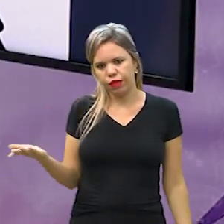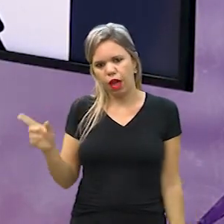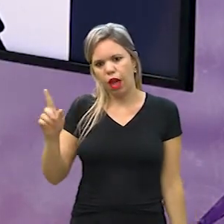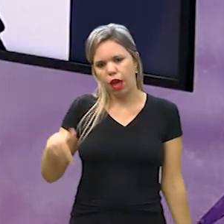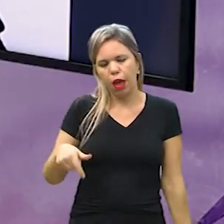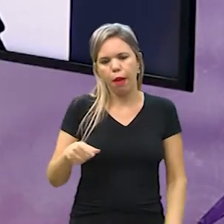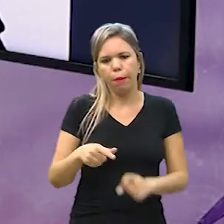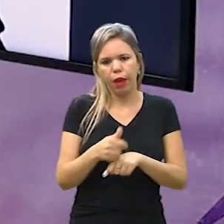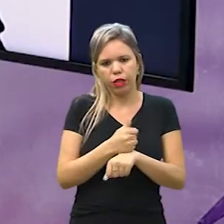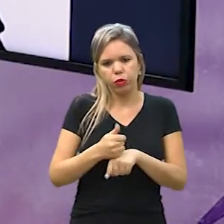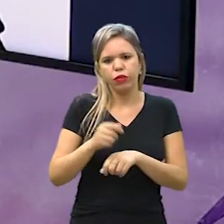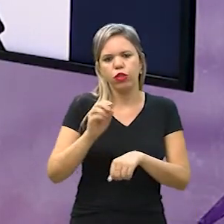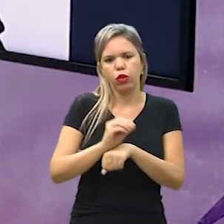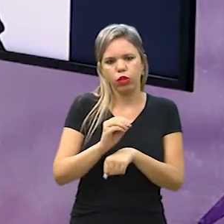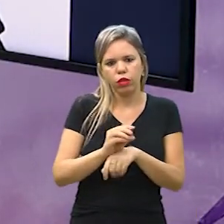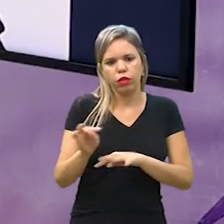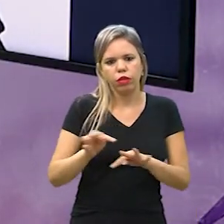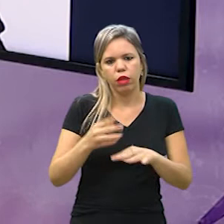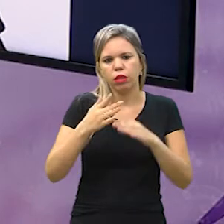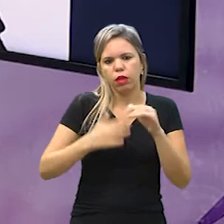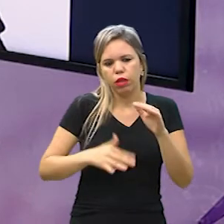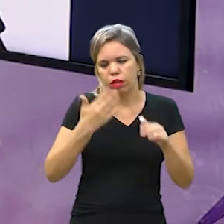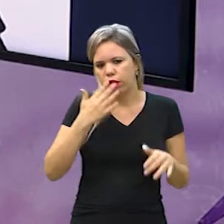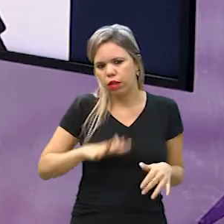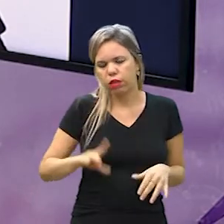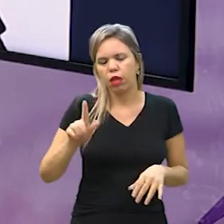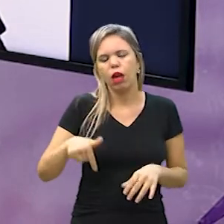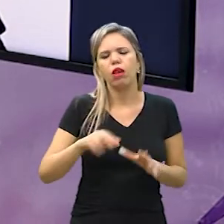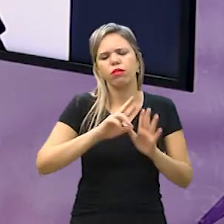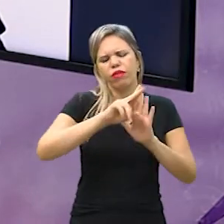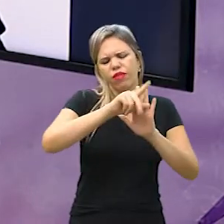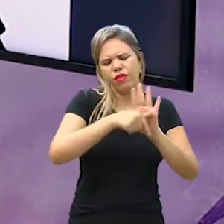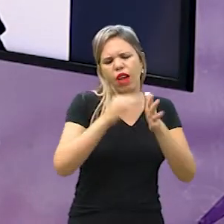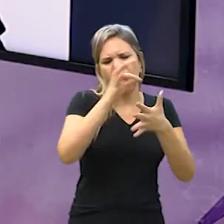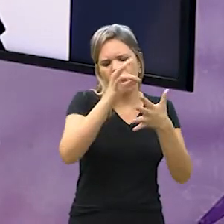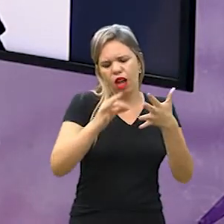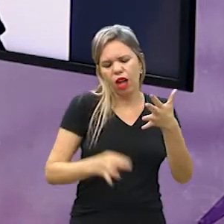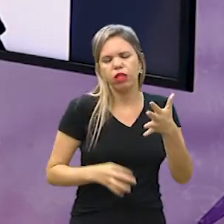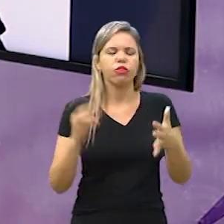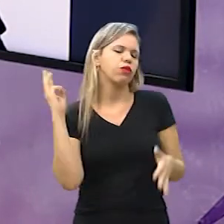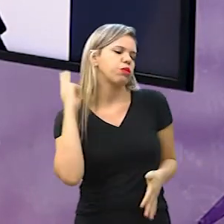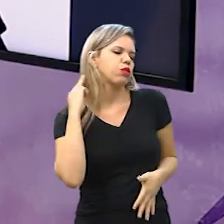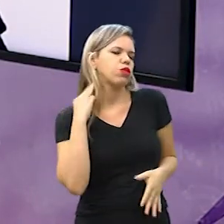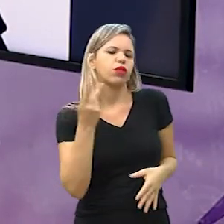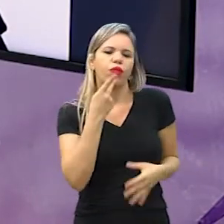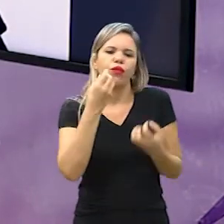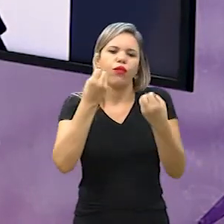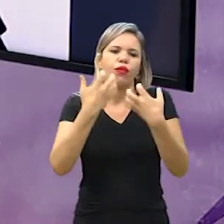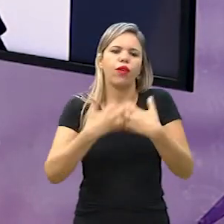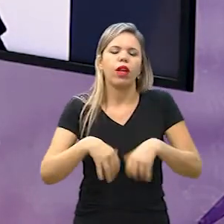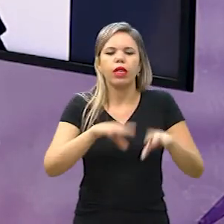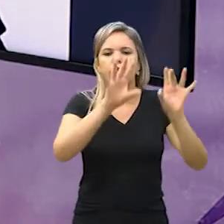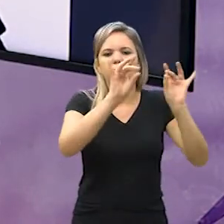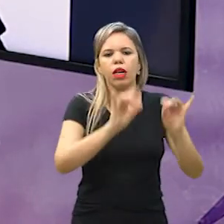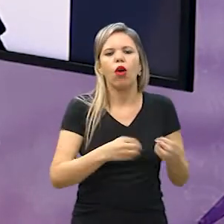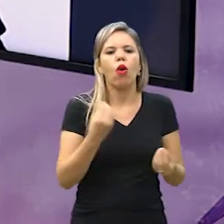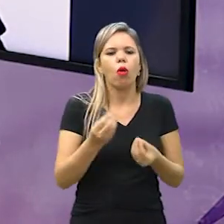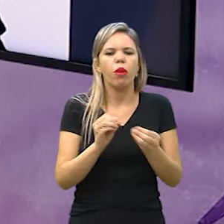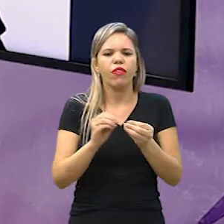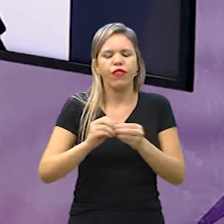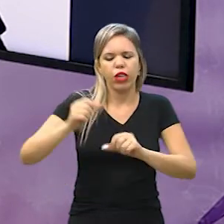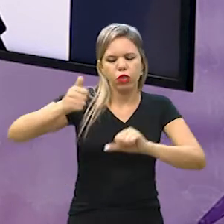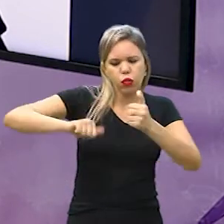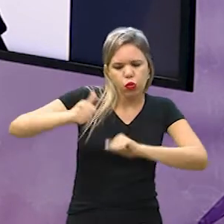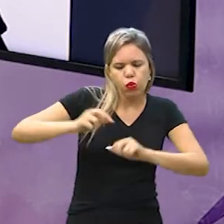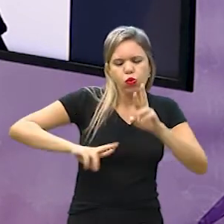ela que também é pediatra. Doutora, a gente explicou aí os tipos de meningite. Vamos falar um pouquinho mais detalhado como é